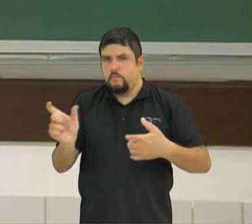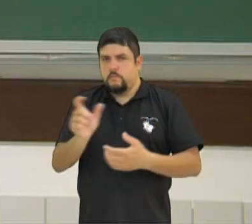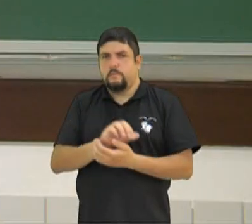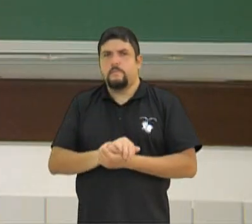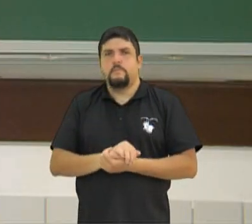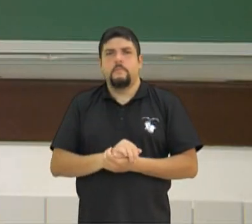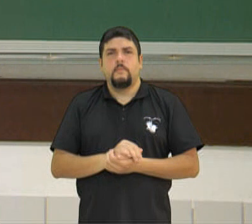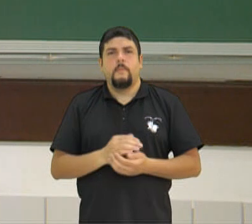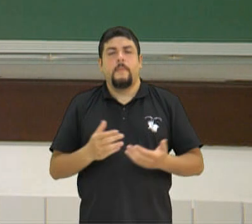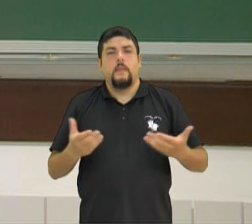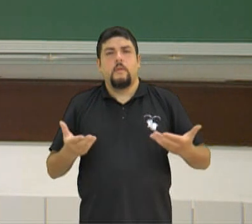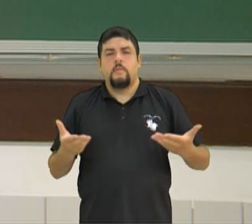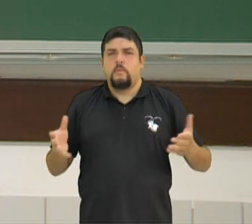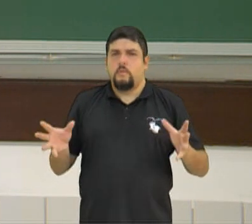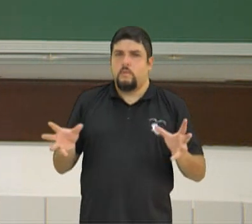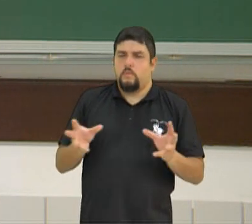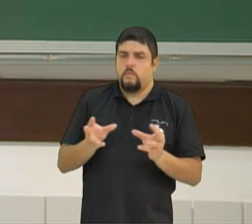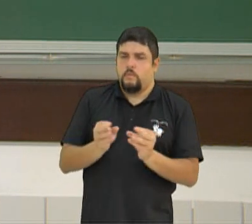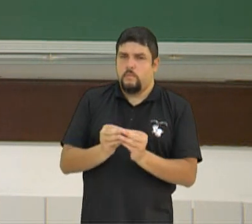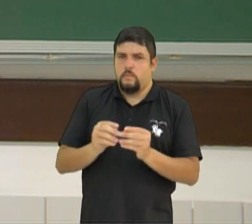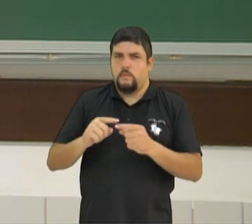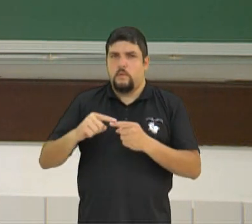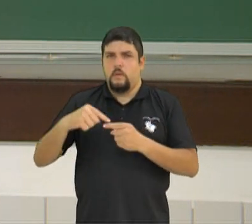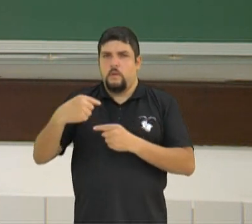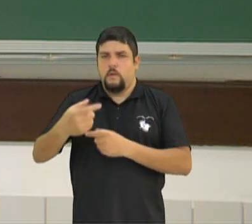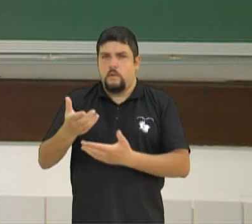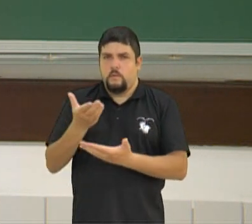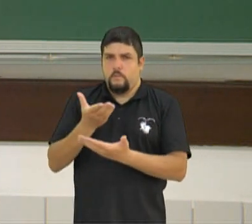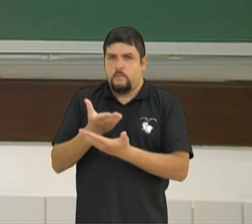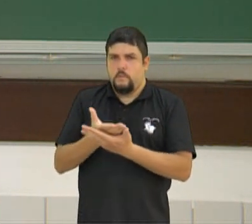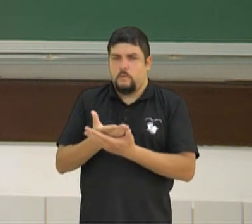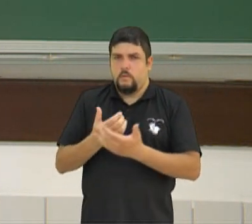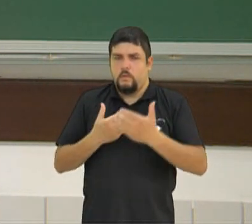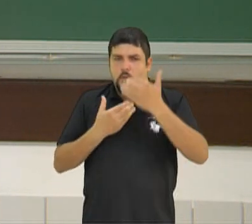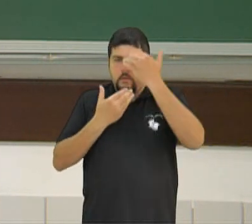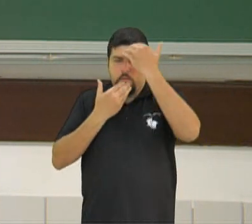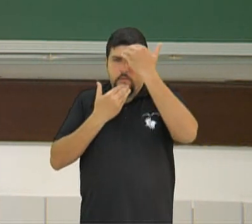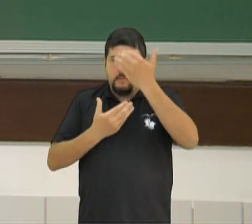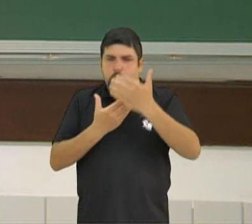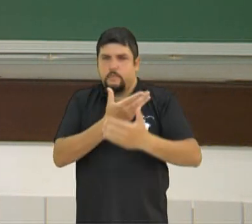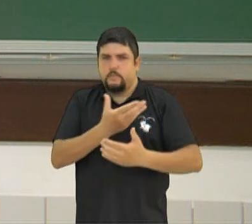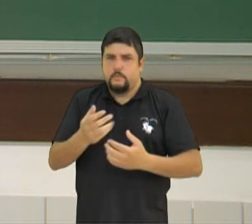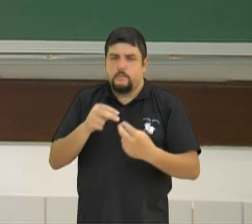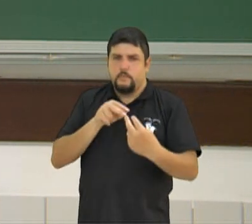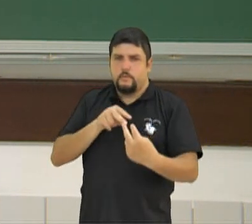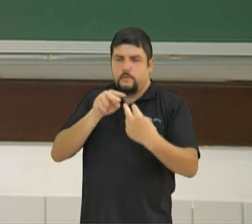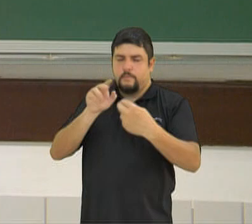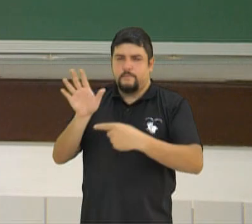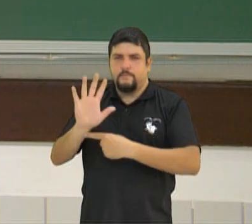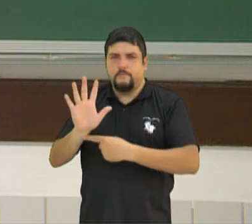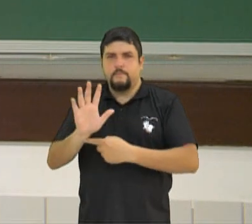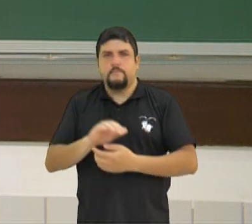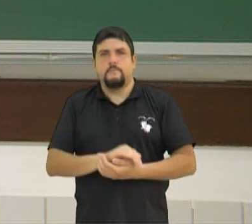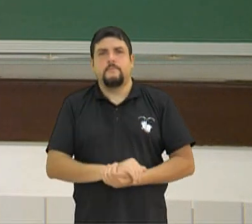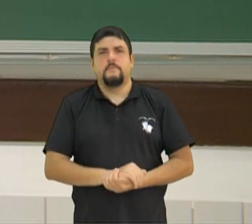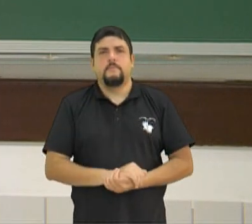Por hoje, gente, é só. Hasta la próxima. Muchas gracias por tu atención. Hasta luego.